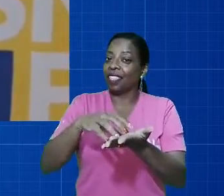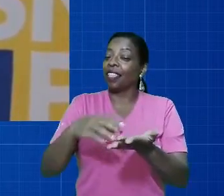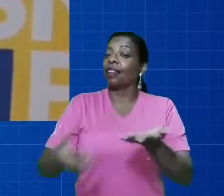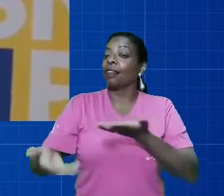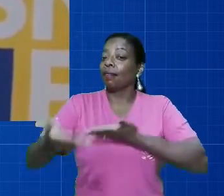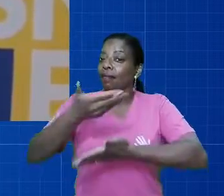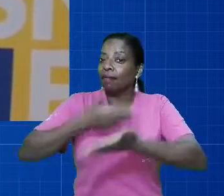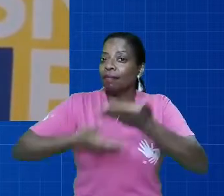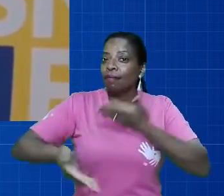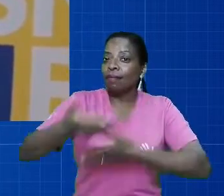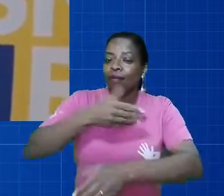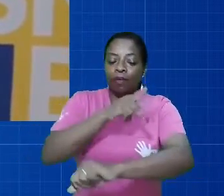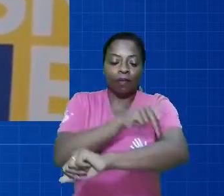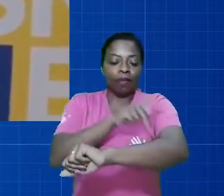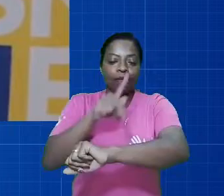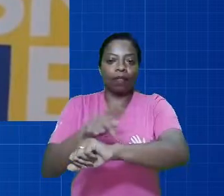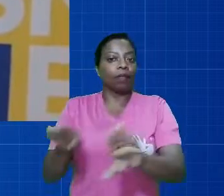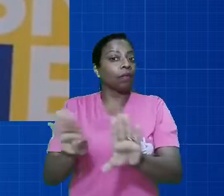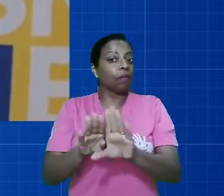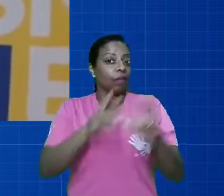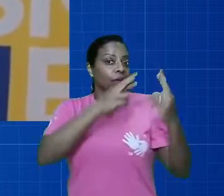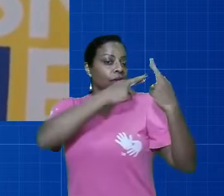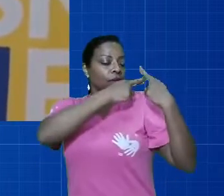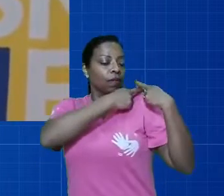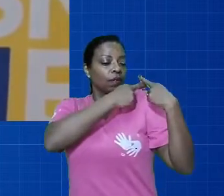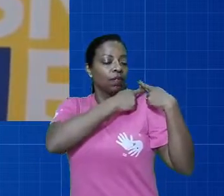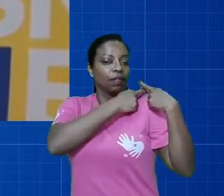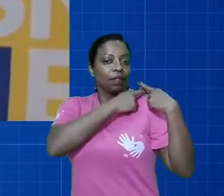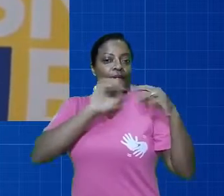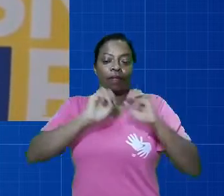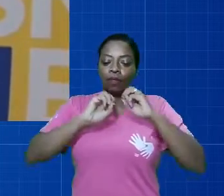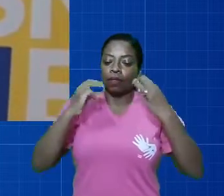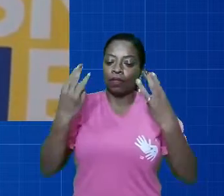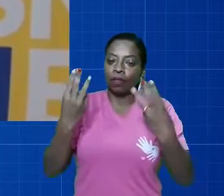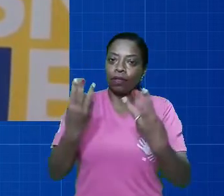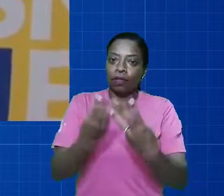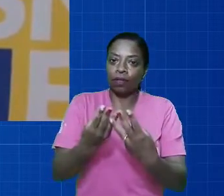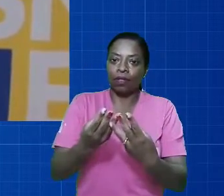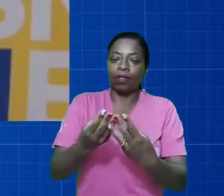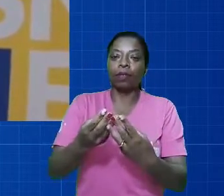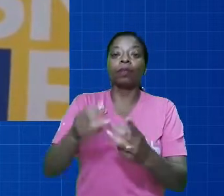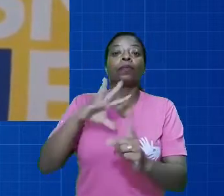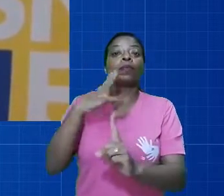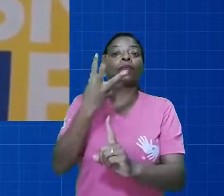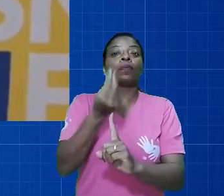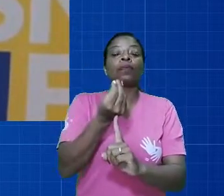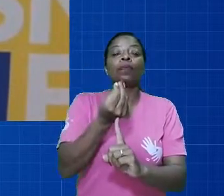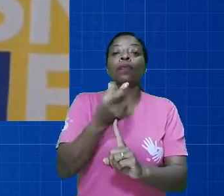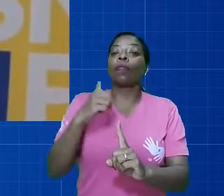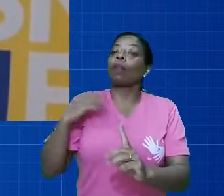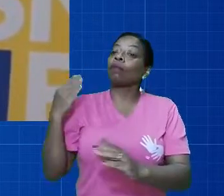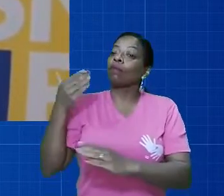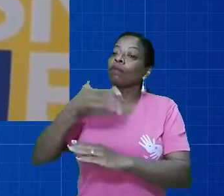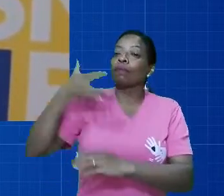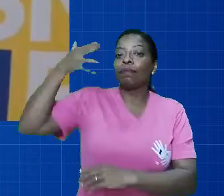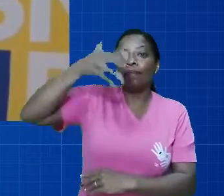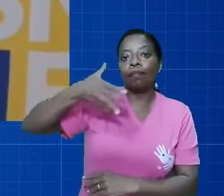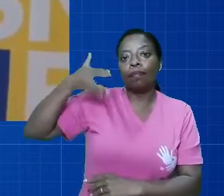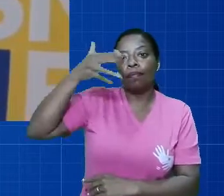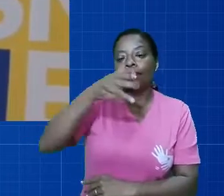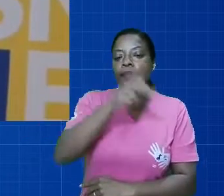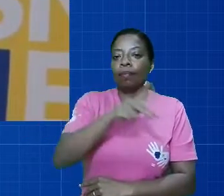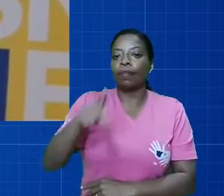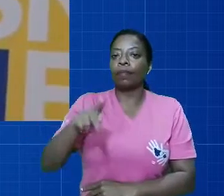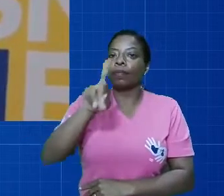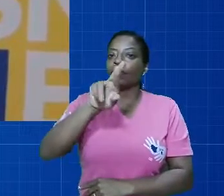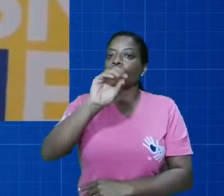dos responsáveis das oficinas de arte, trouxeram para nós o professor Rossano, que vai falar um pouquinho. Ele foi professor